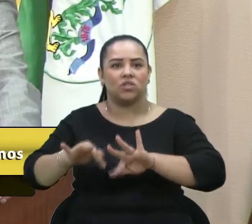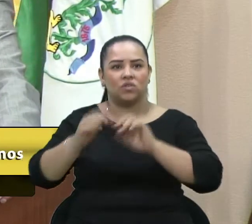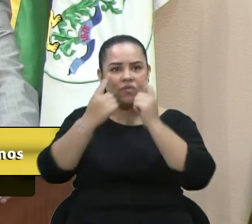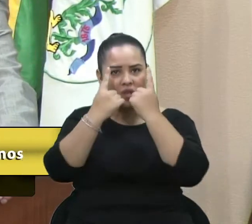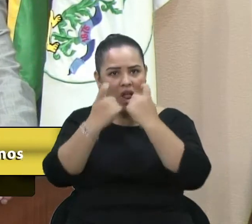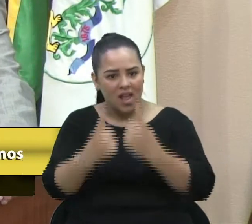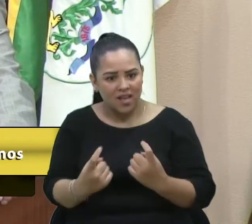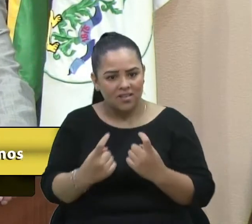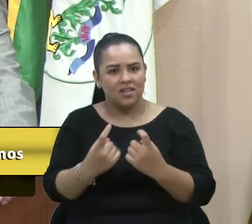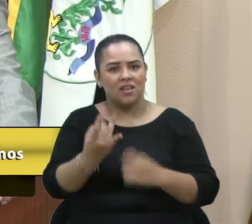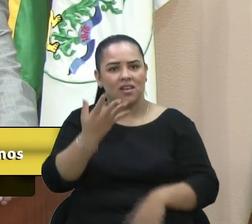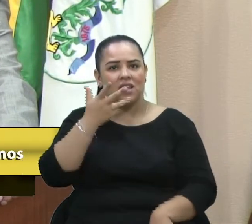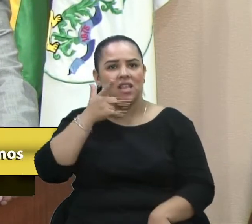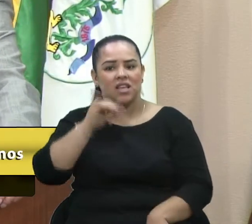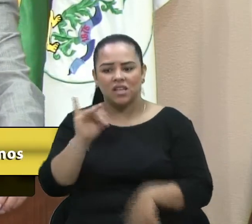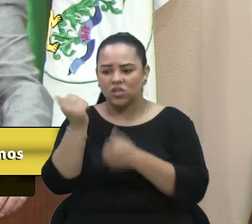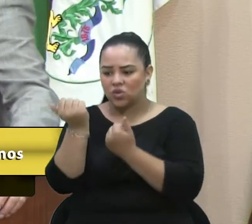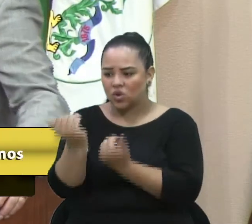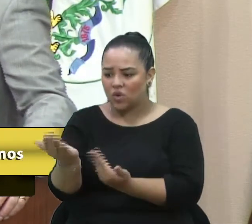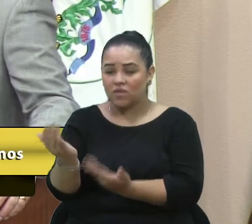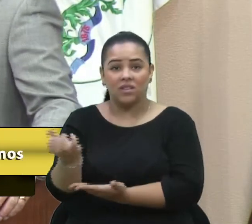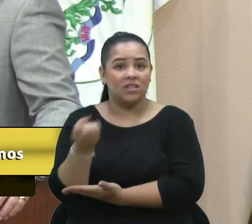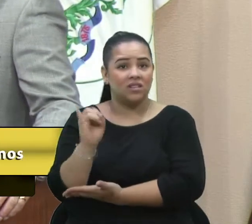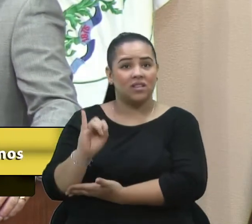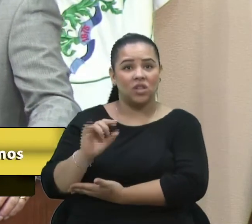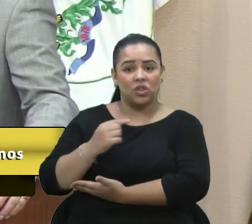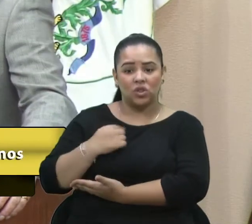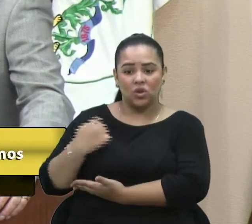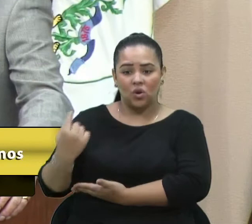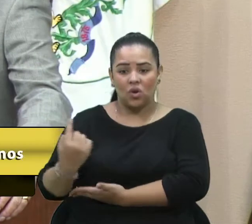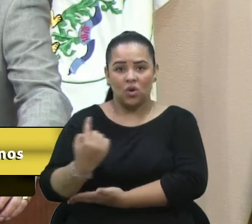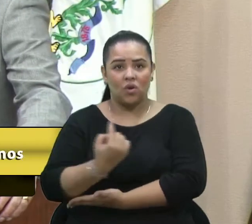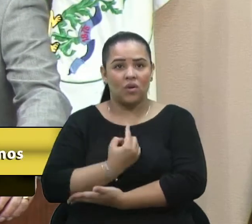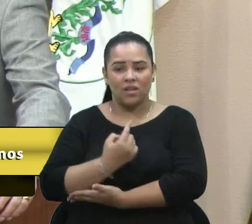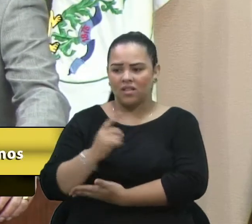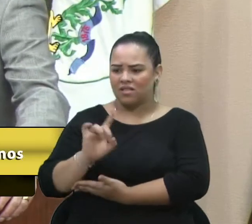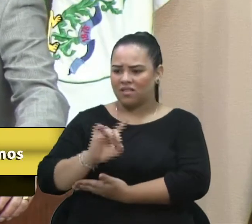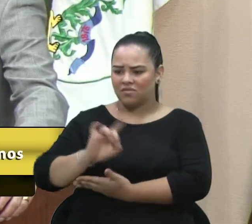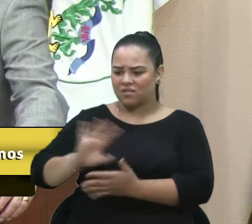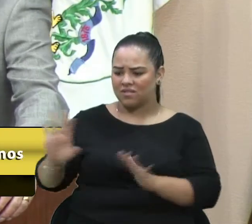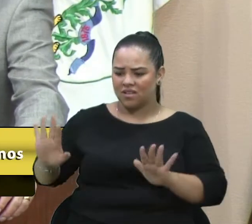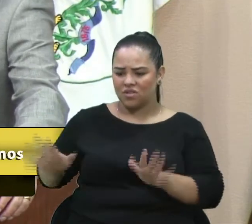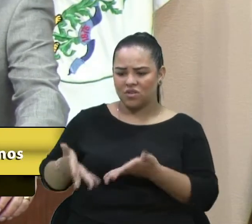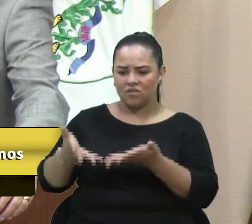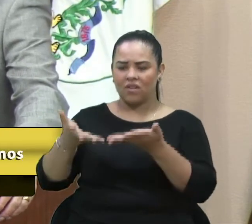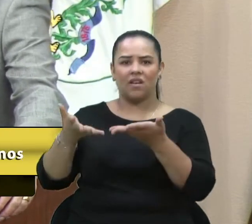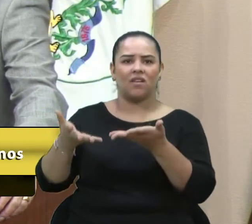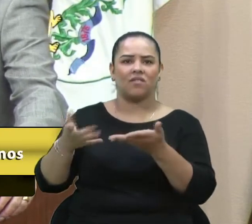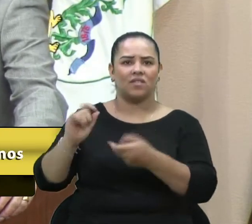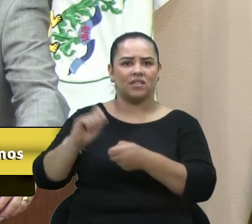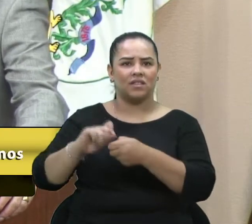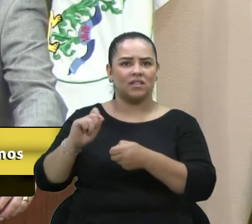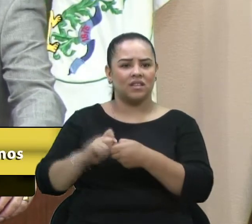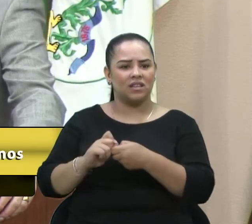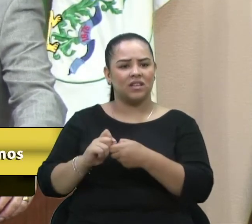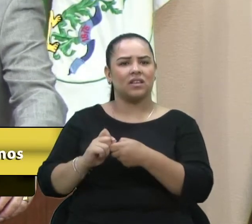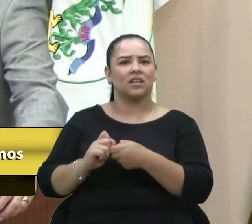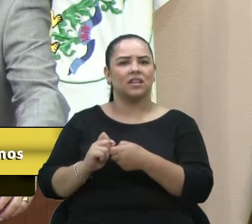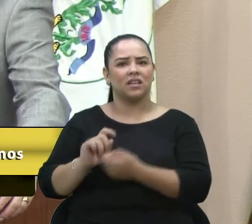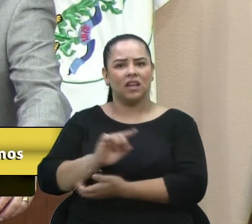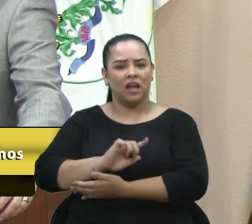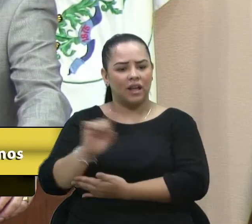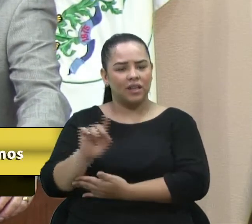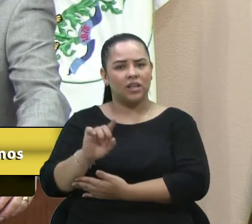nossas crianças e adolescentes, se nós não formos incentivadores de fazer com que este relato